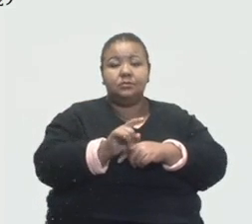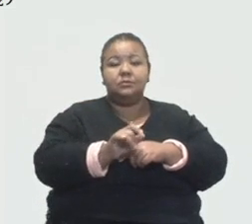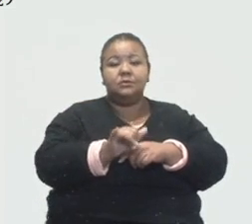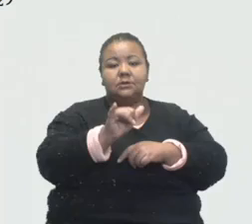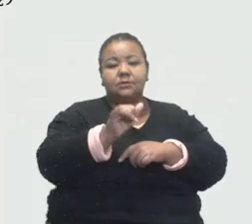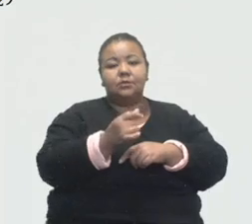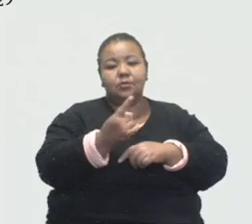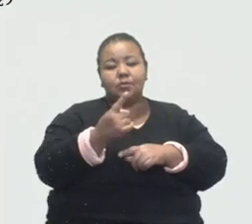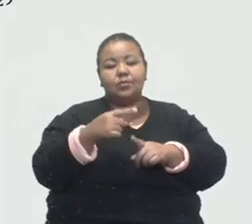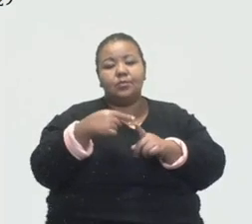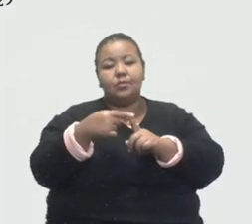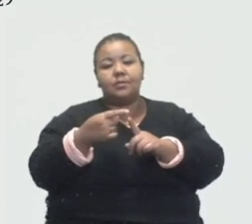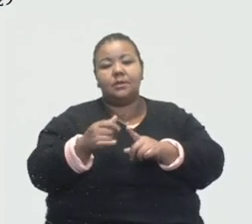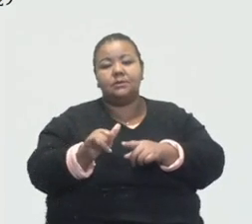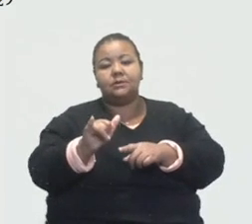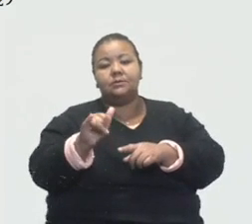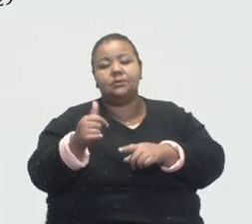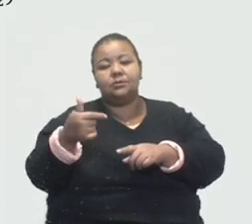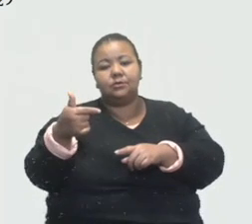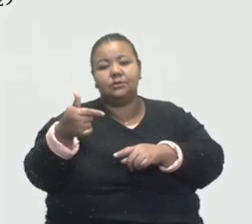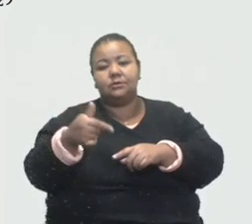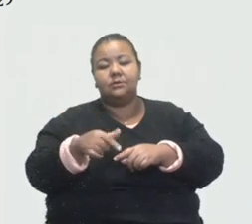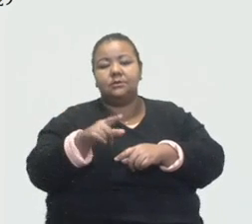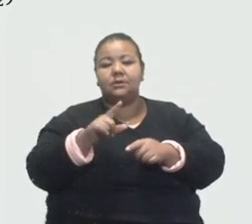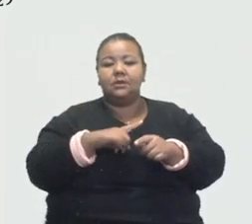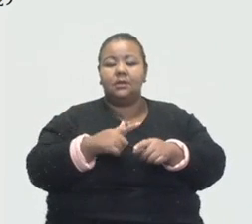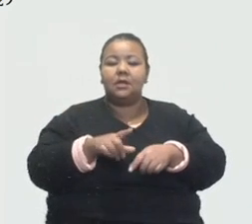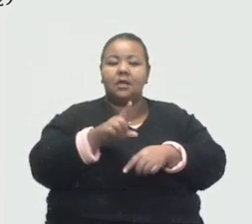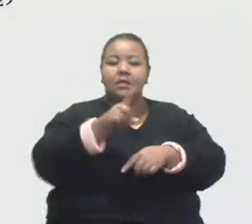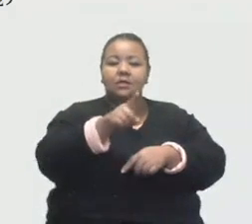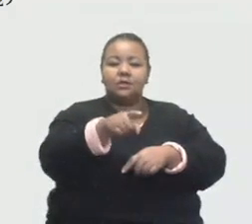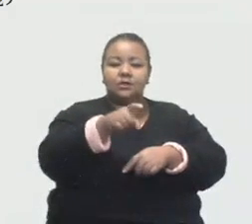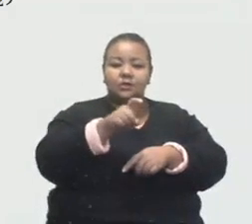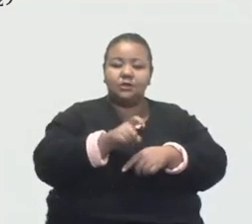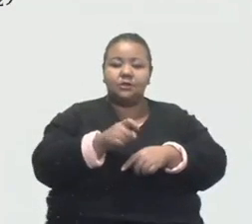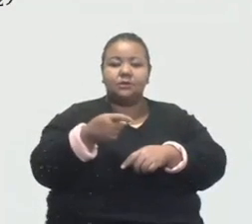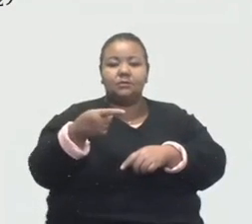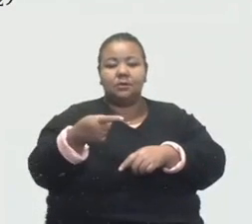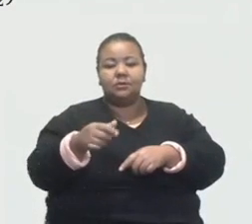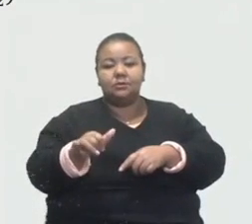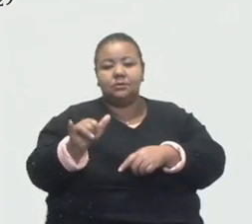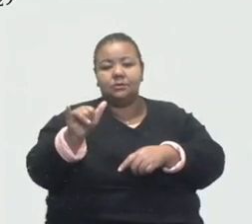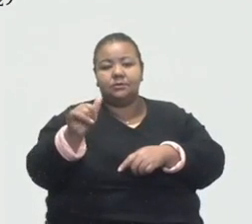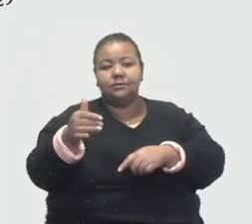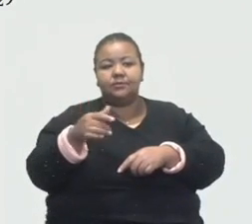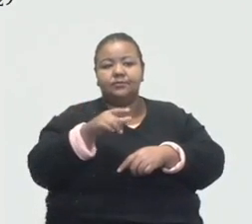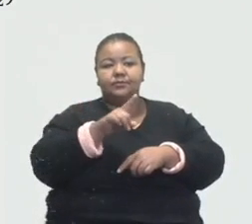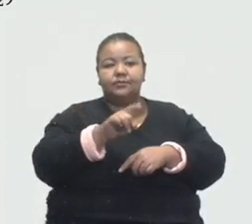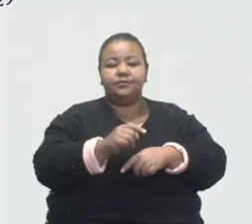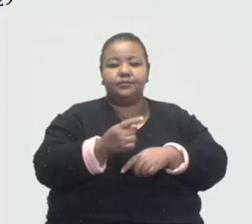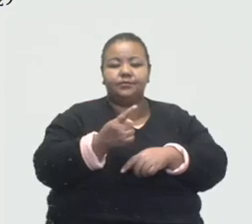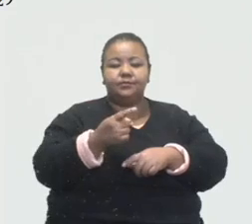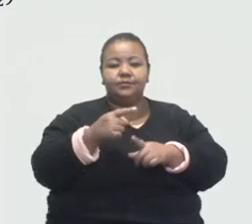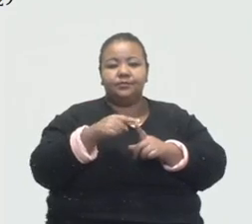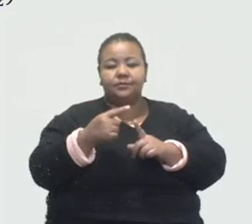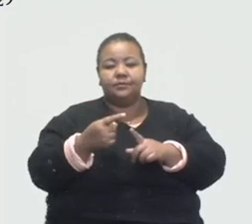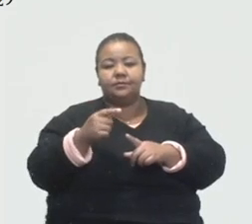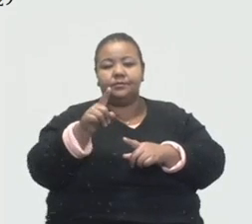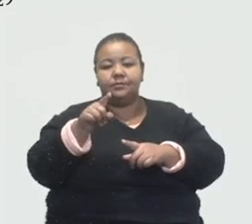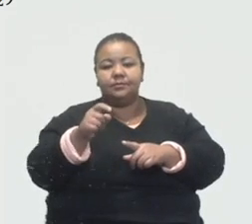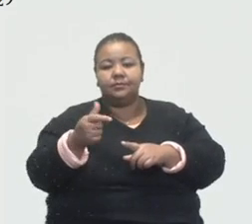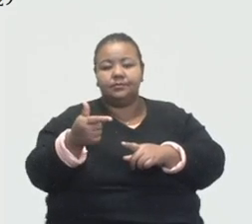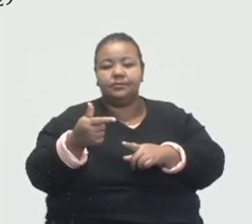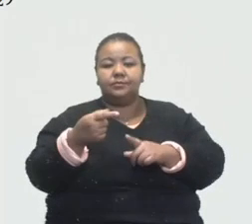y2. E nós temos aqui x menos y. Então, x1 mais x2 menos y1